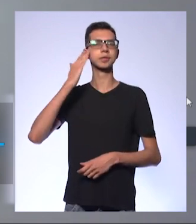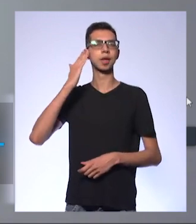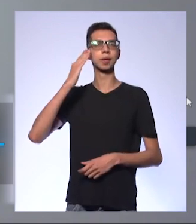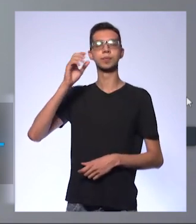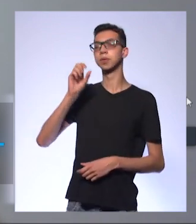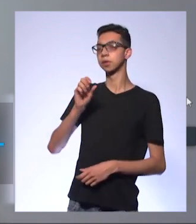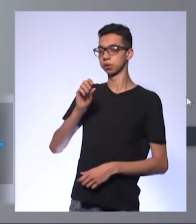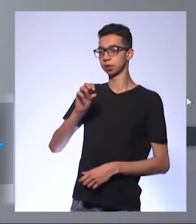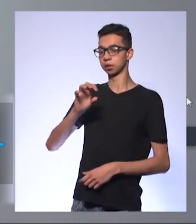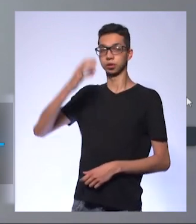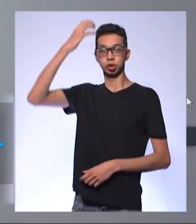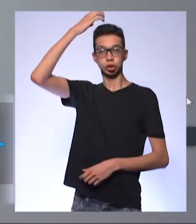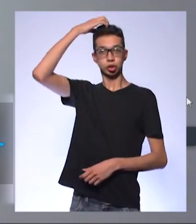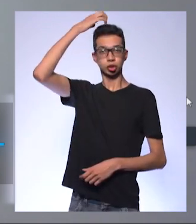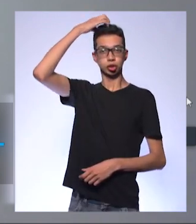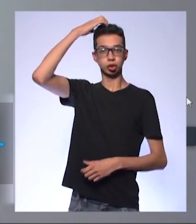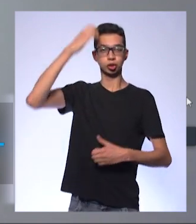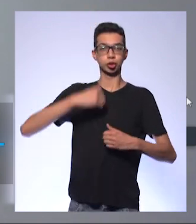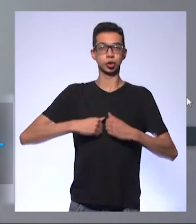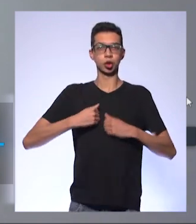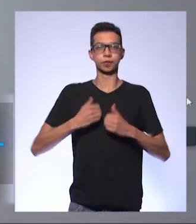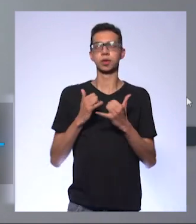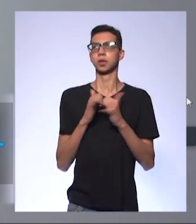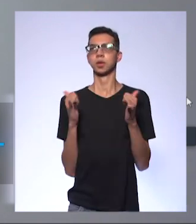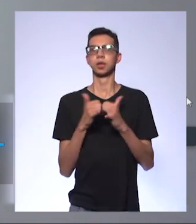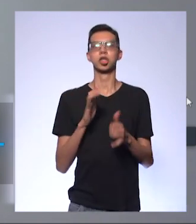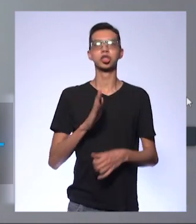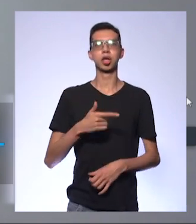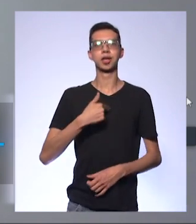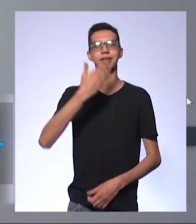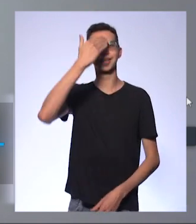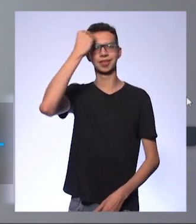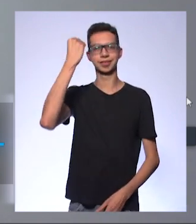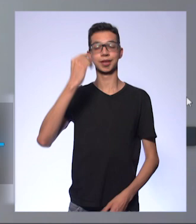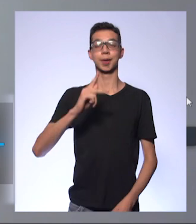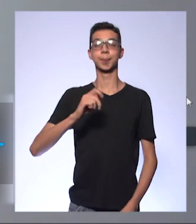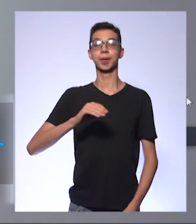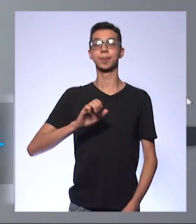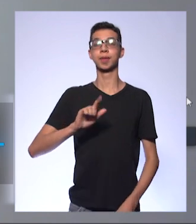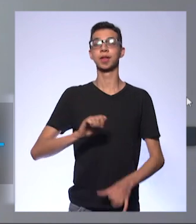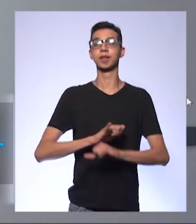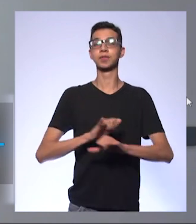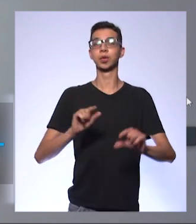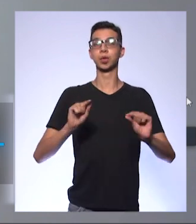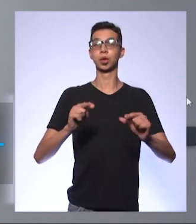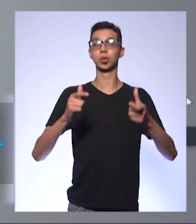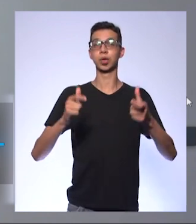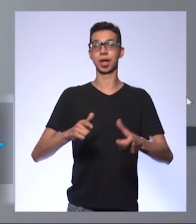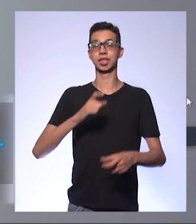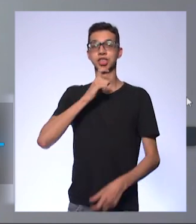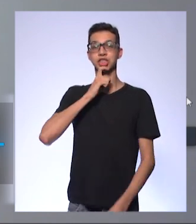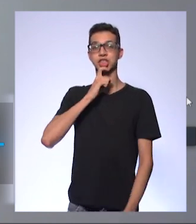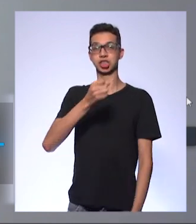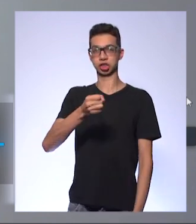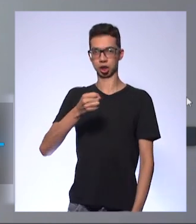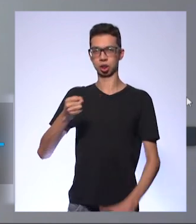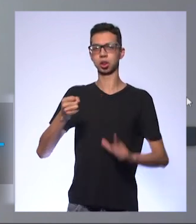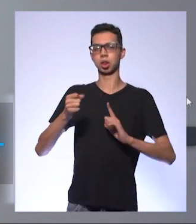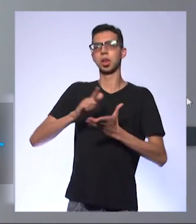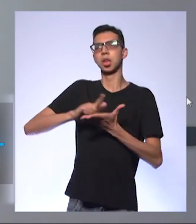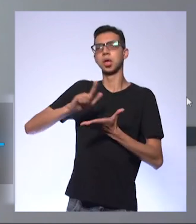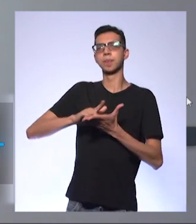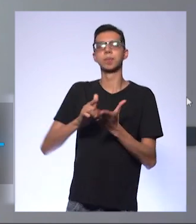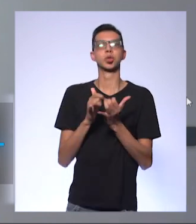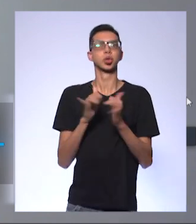Tinha esquecido esse pequeno detalhe. A Pamela colocou assim que levou choque quando foi limpar a geladeira. E o